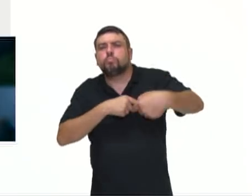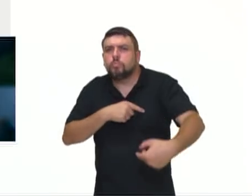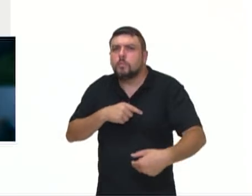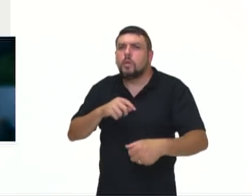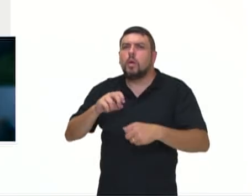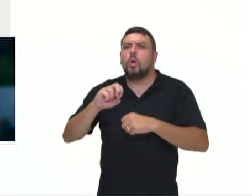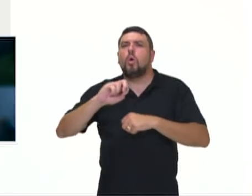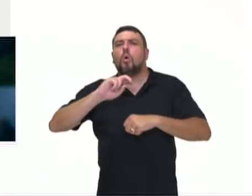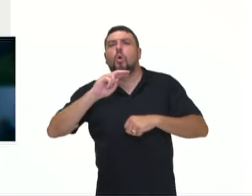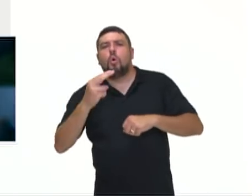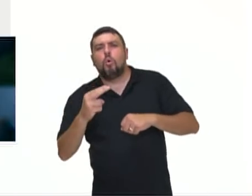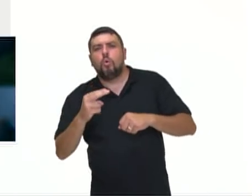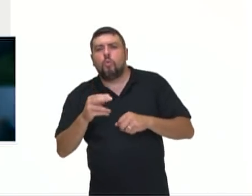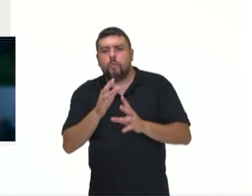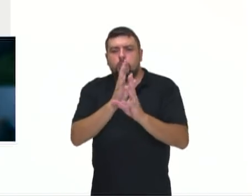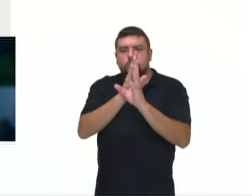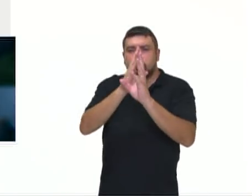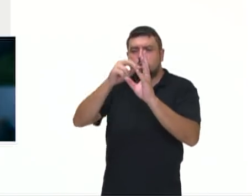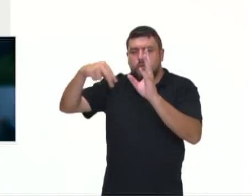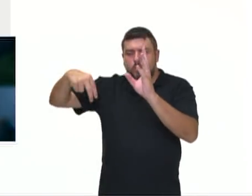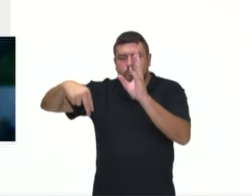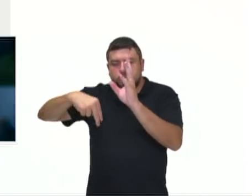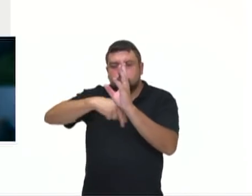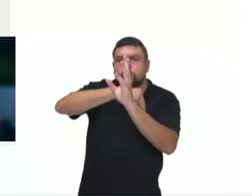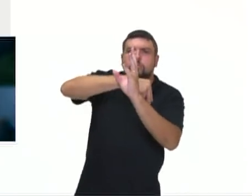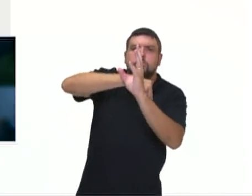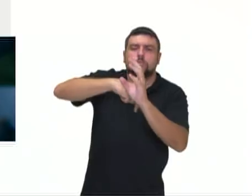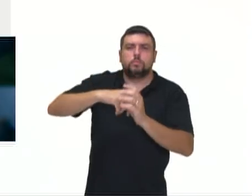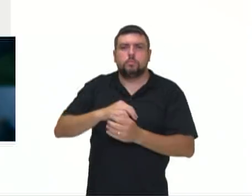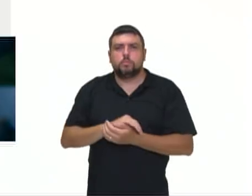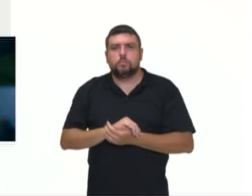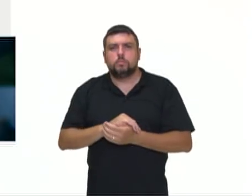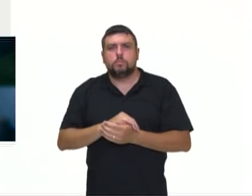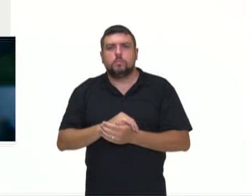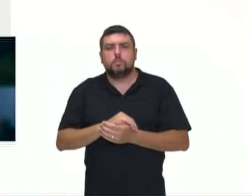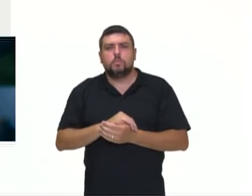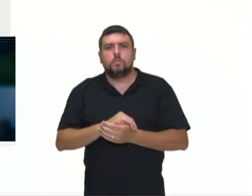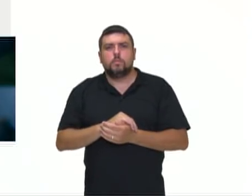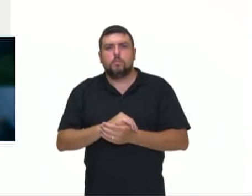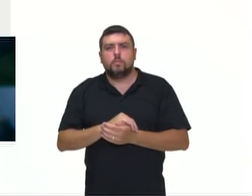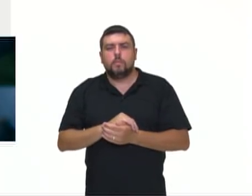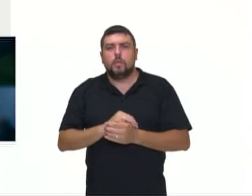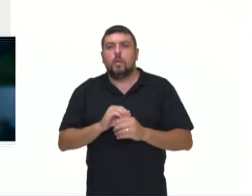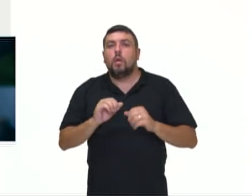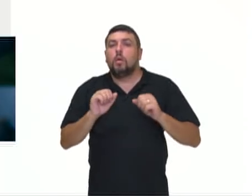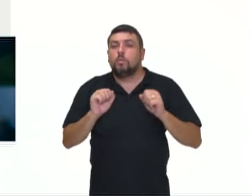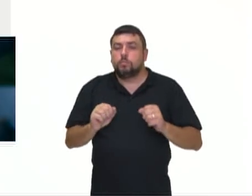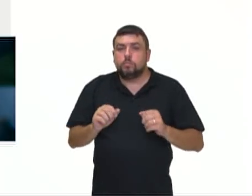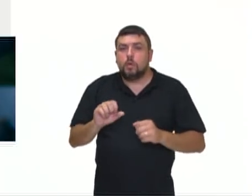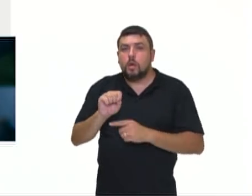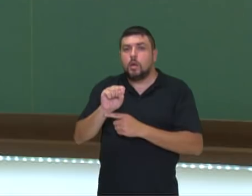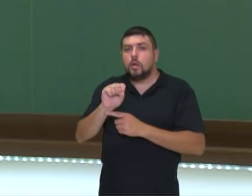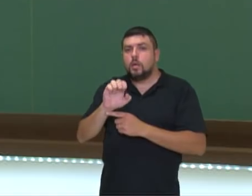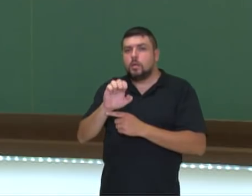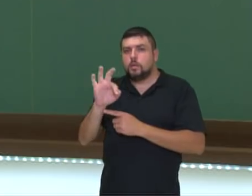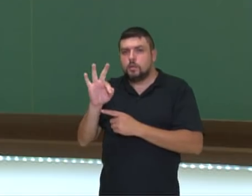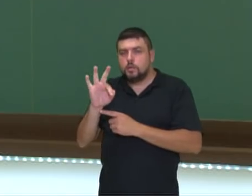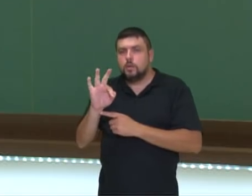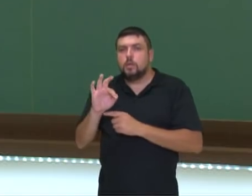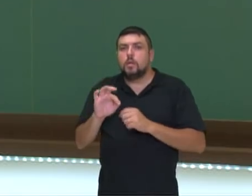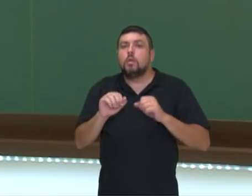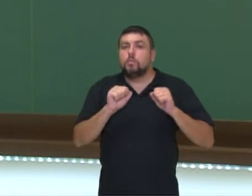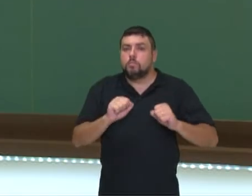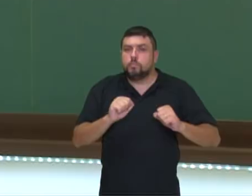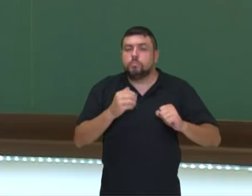pode ser solicitado pelo capitão do time. As equipes têm direito a 2 desafios por sets, ou seja, a cada período